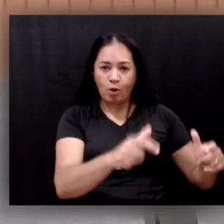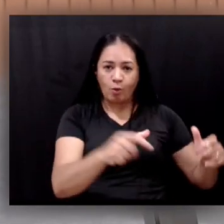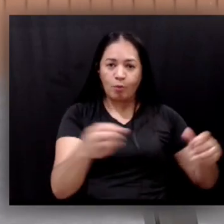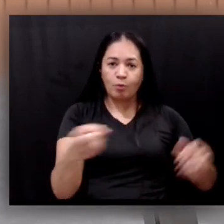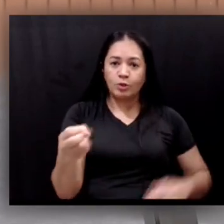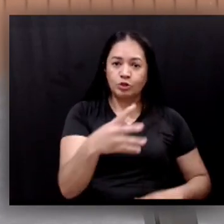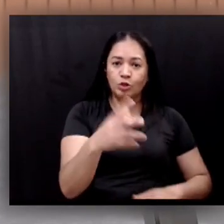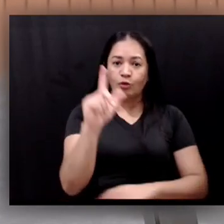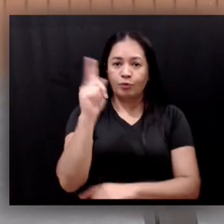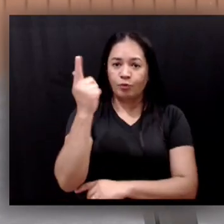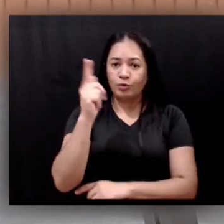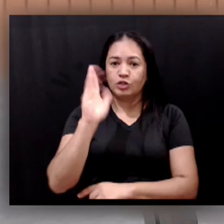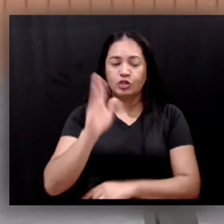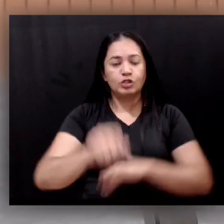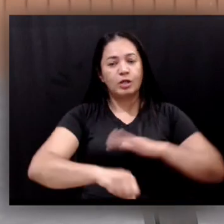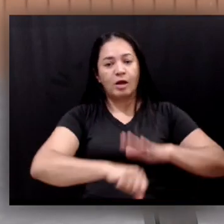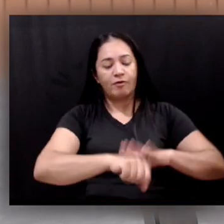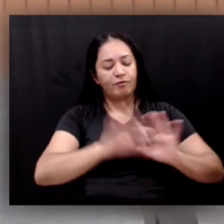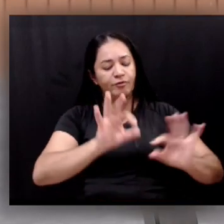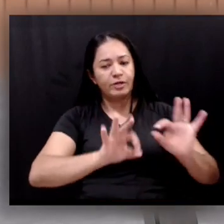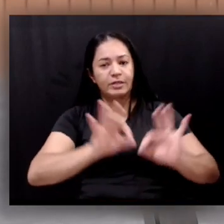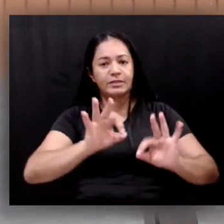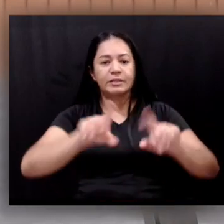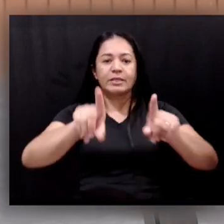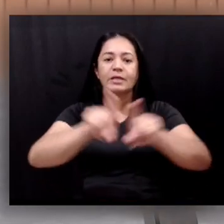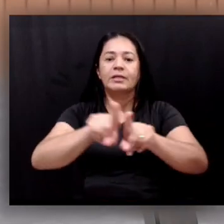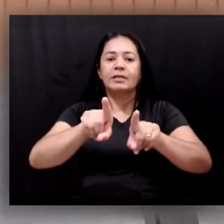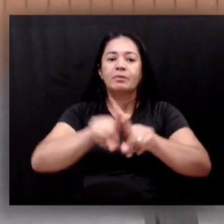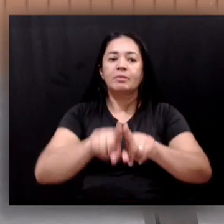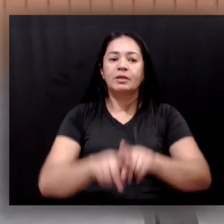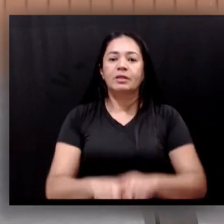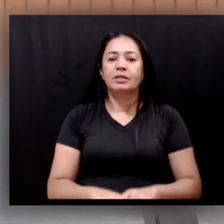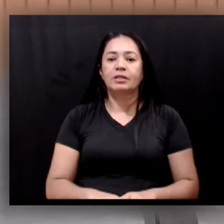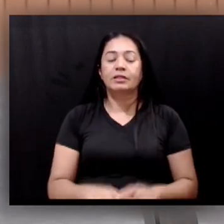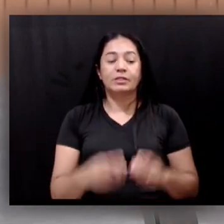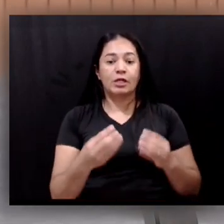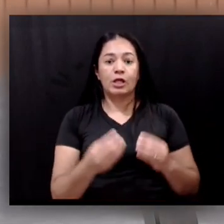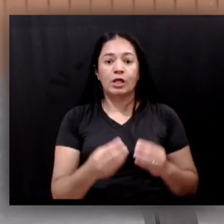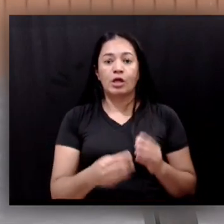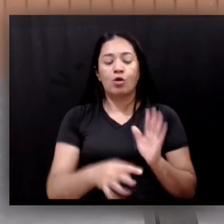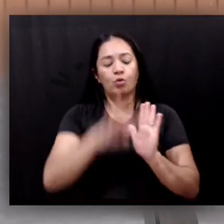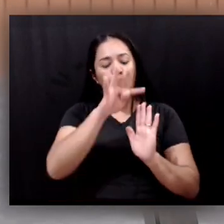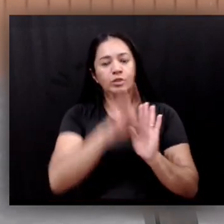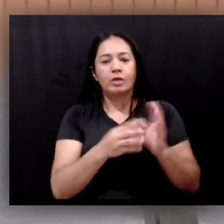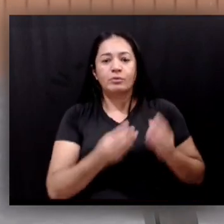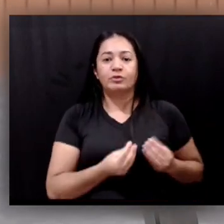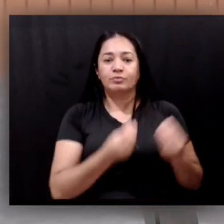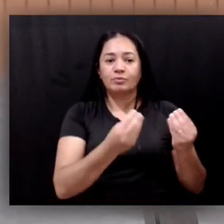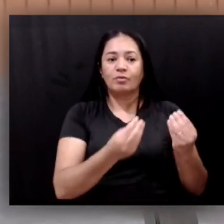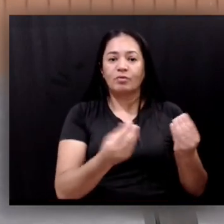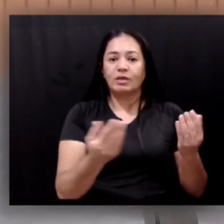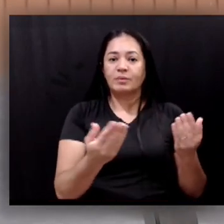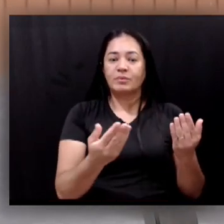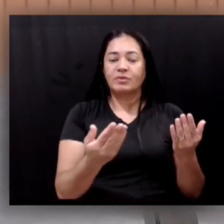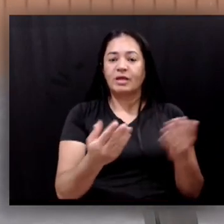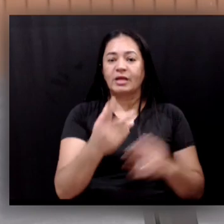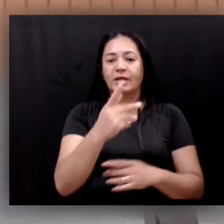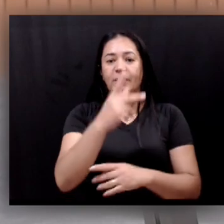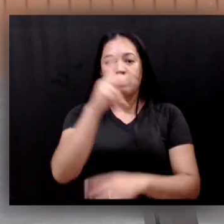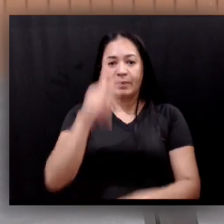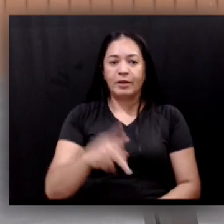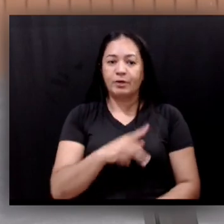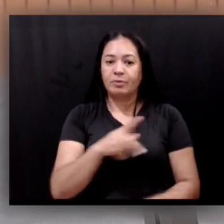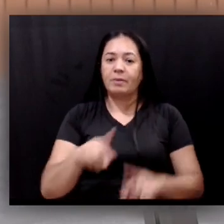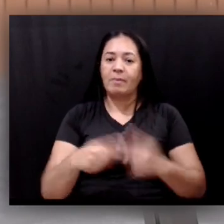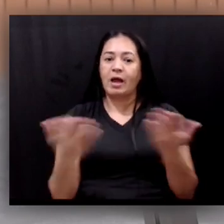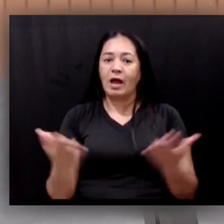feita e, além disso, corrigir o termo de doação, que era para o bispado e agora é para a Arquidiocese de Campinas, que como